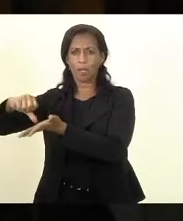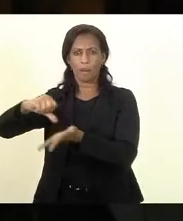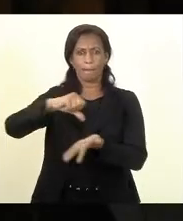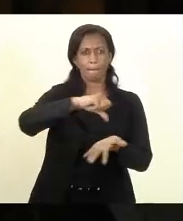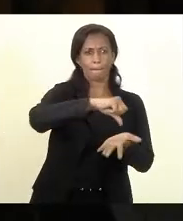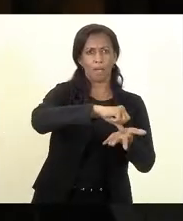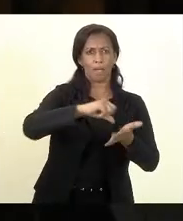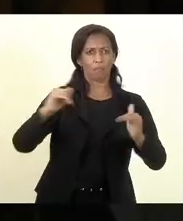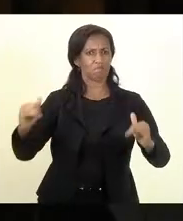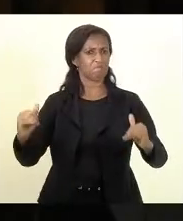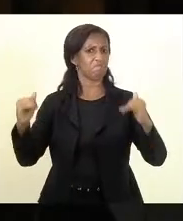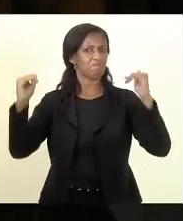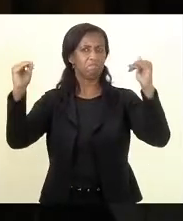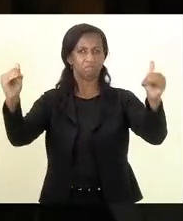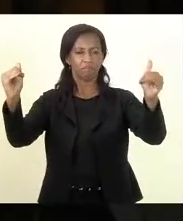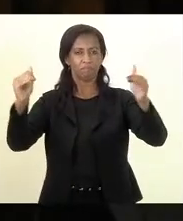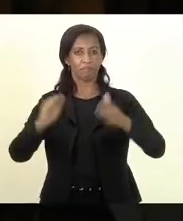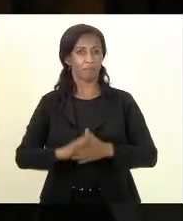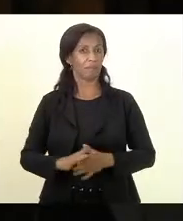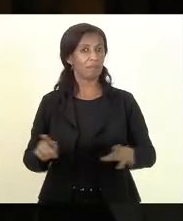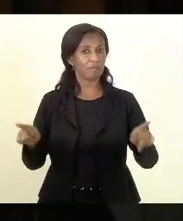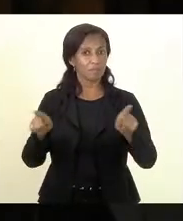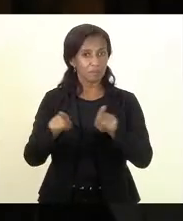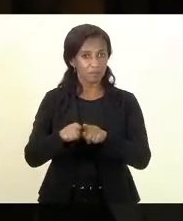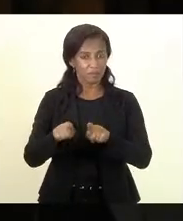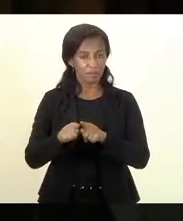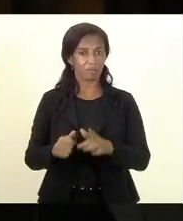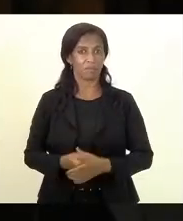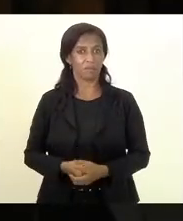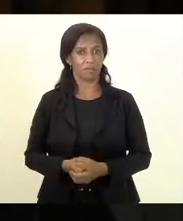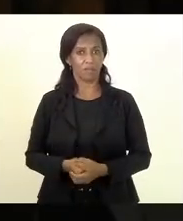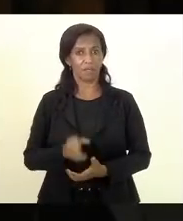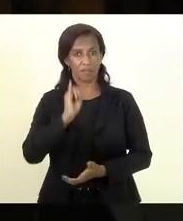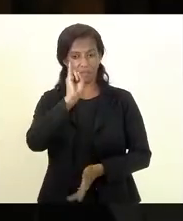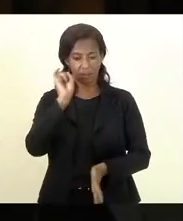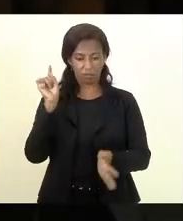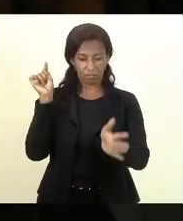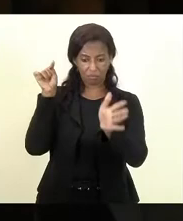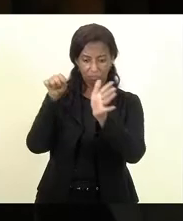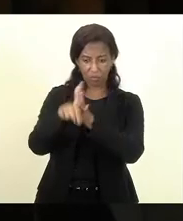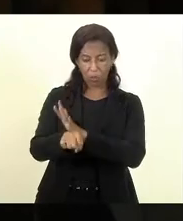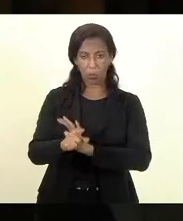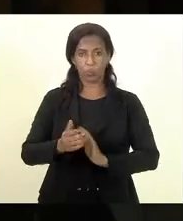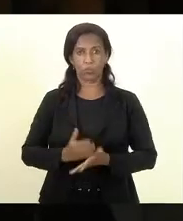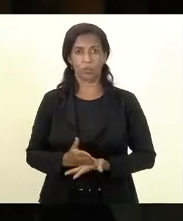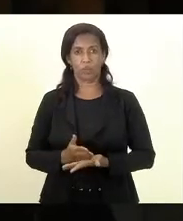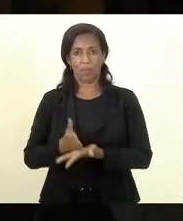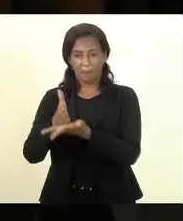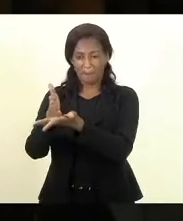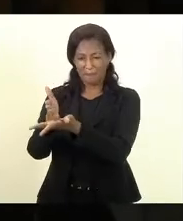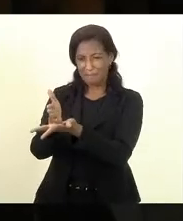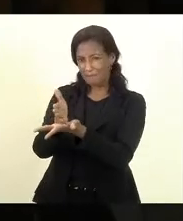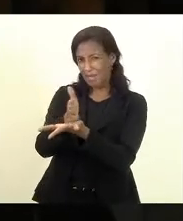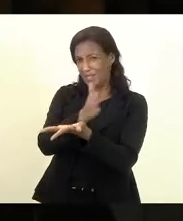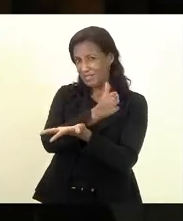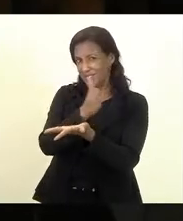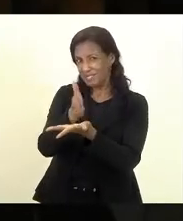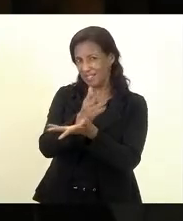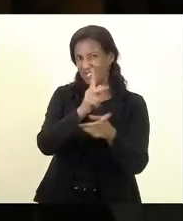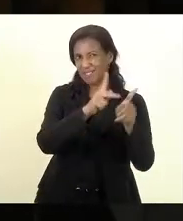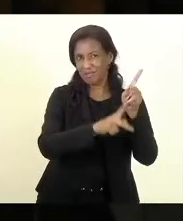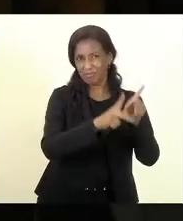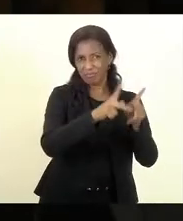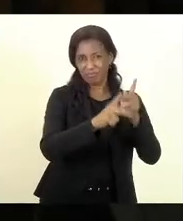é maior que dois polos. E é claro, se perguntar a uma parcela majoritária da